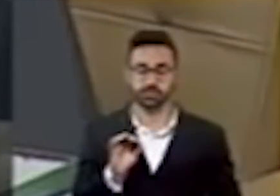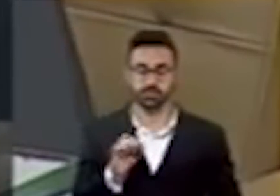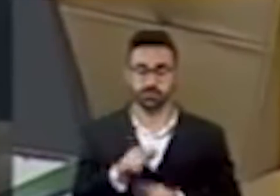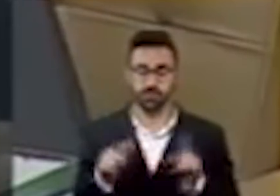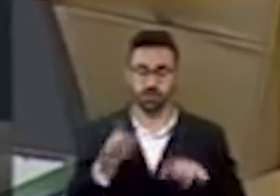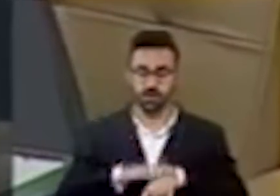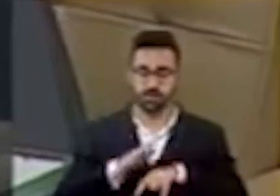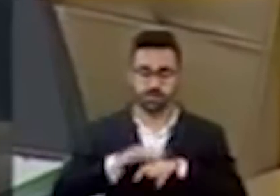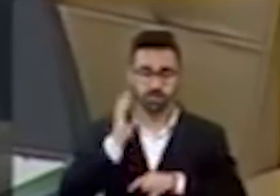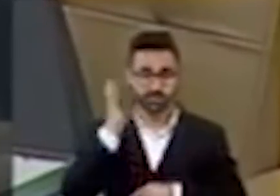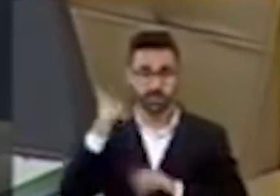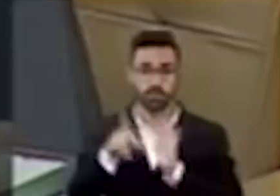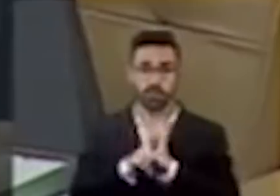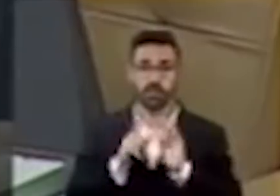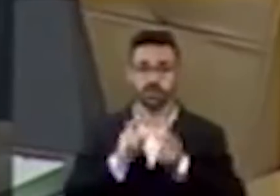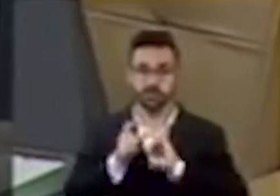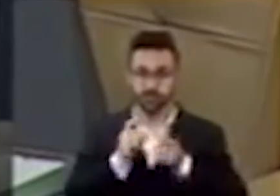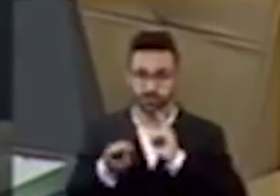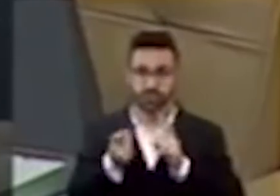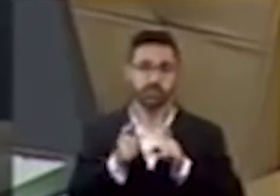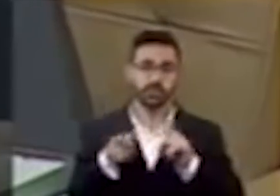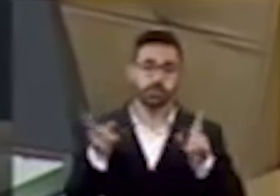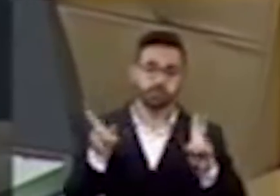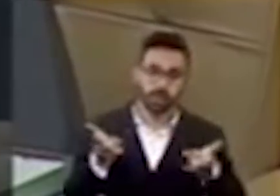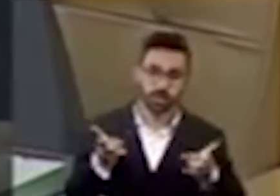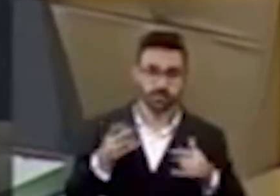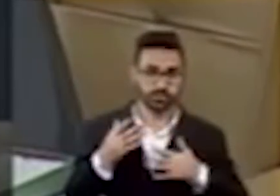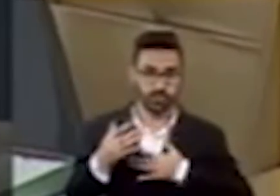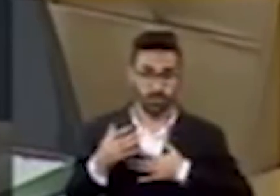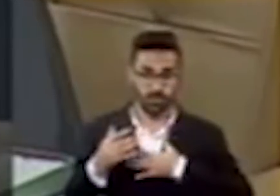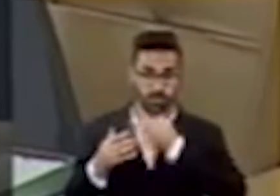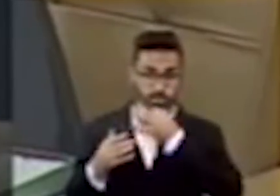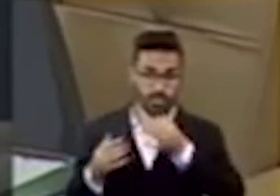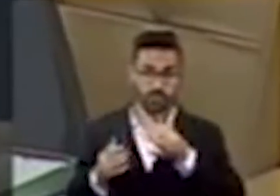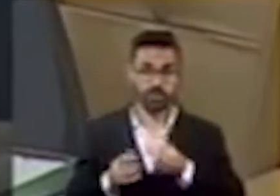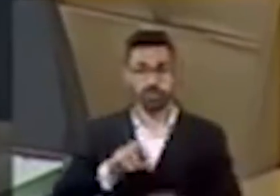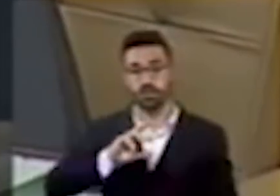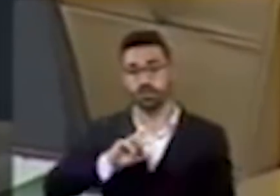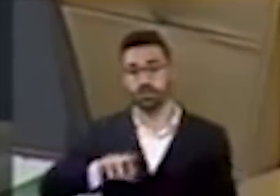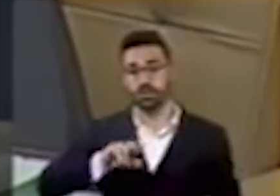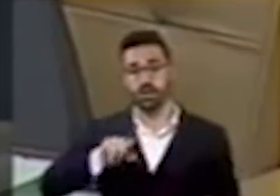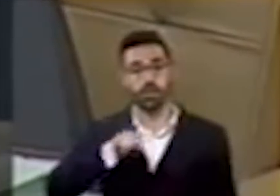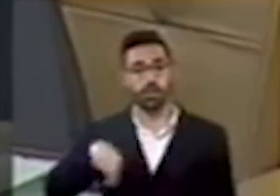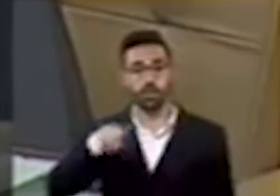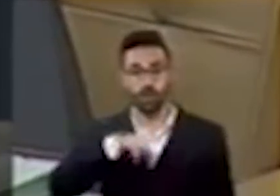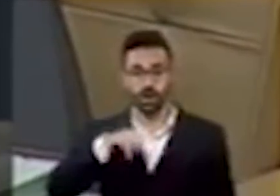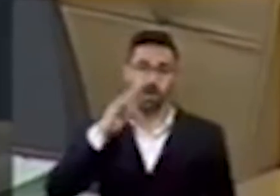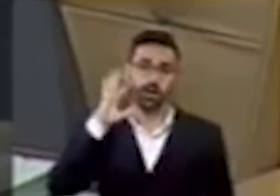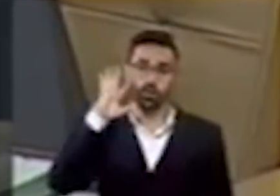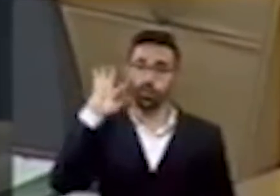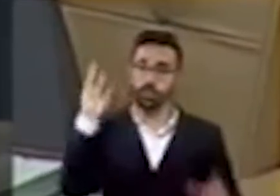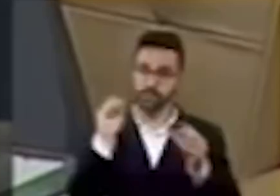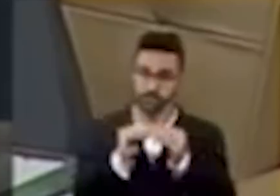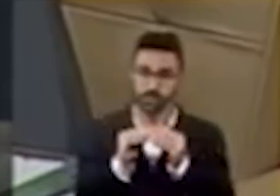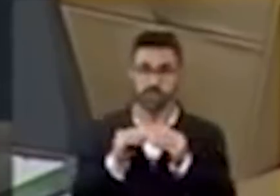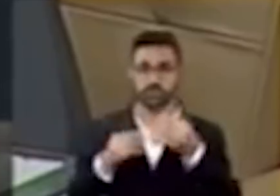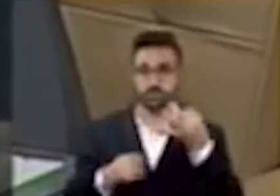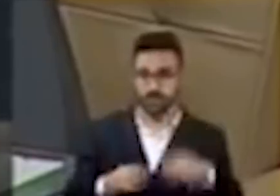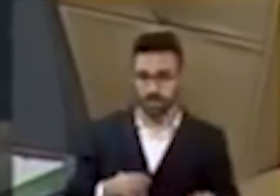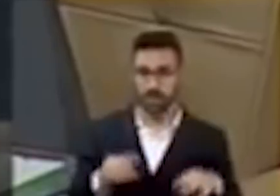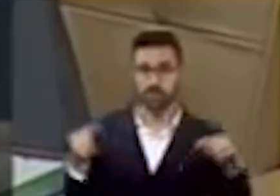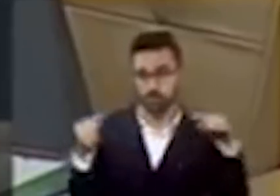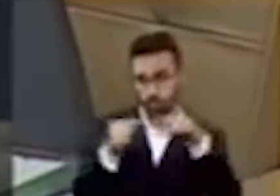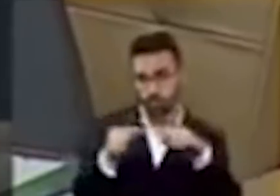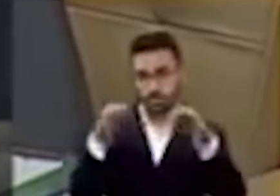discricionariedade administrativa, embora entenda eu que esta não seja a compreensão, com todo respeito, mais adequada, em